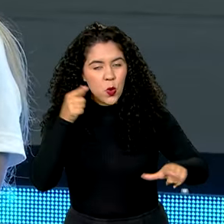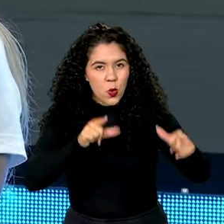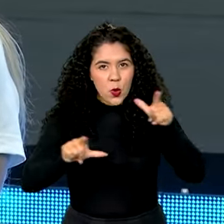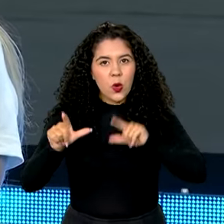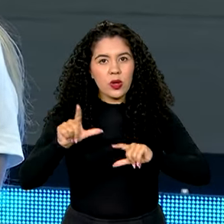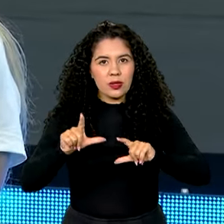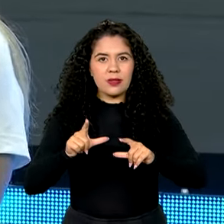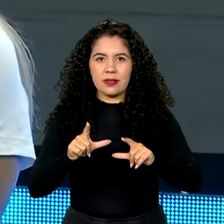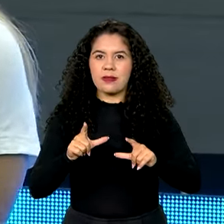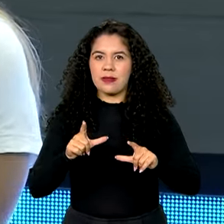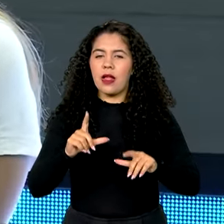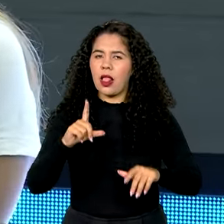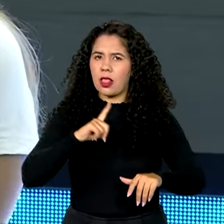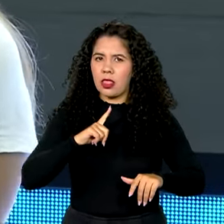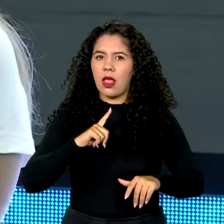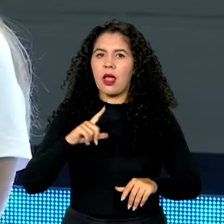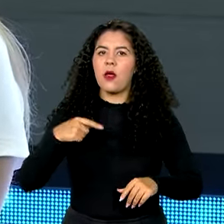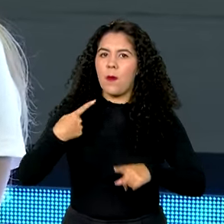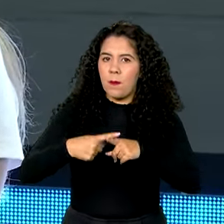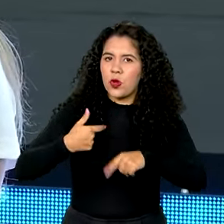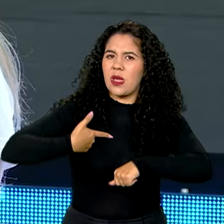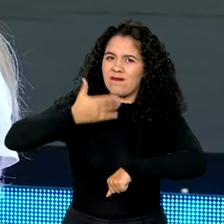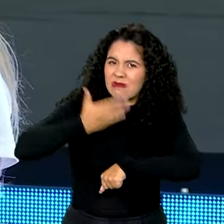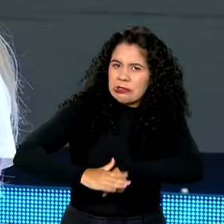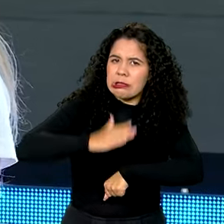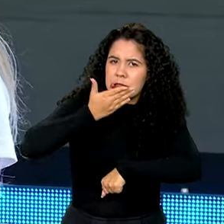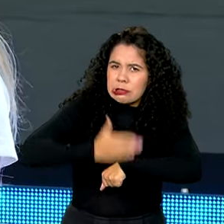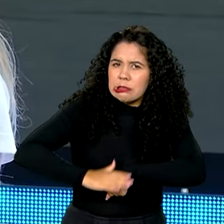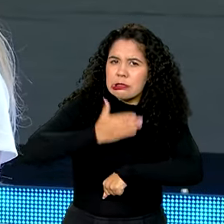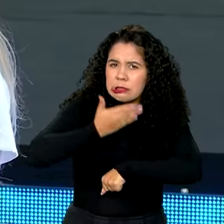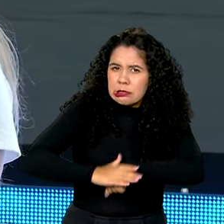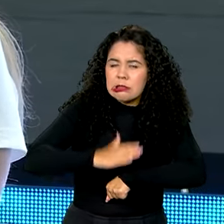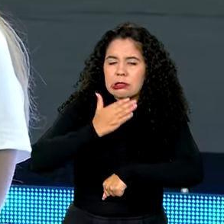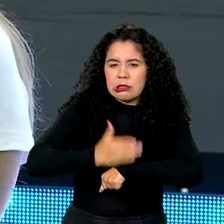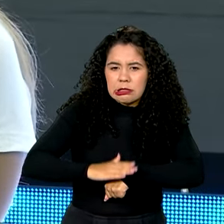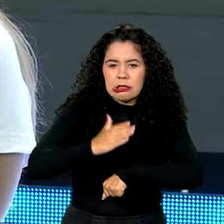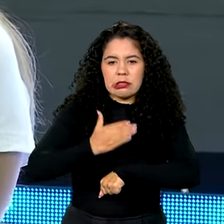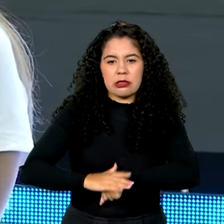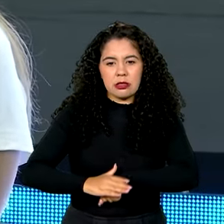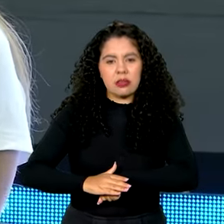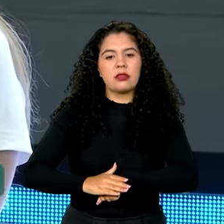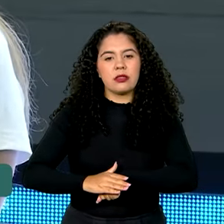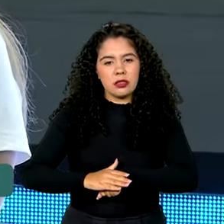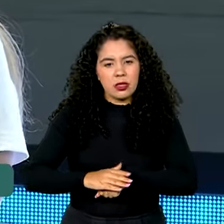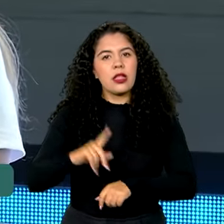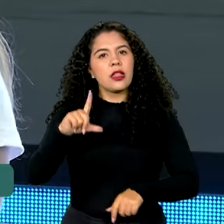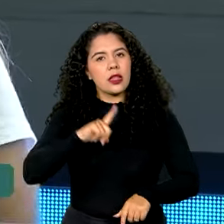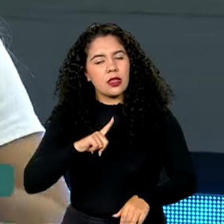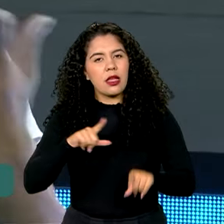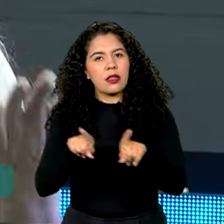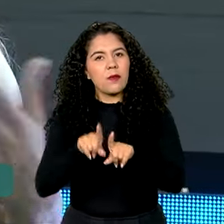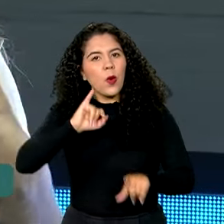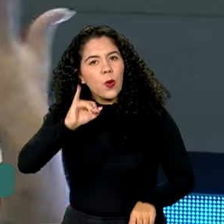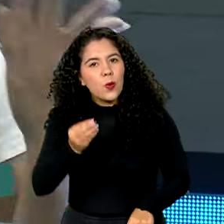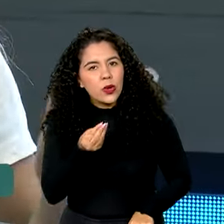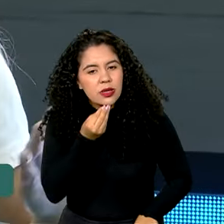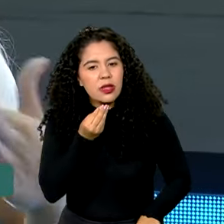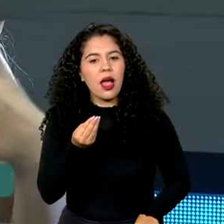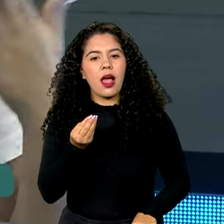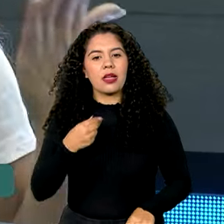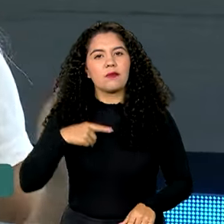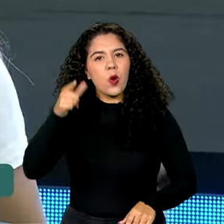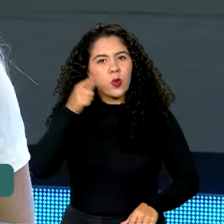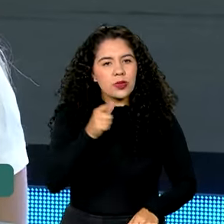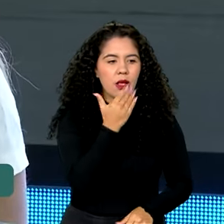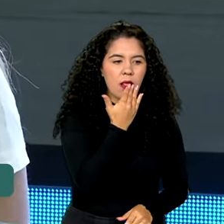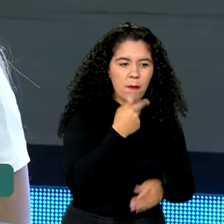muita diferença, porque eu treino na frente, da onde eu treino. Tenho a oportunidade, de, como eu falei, me alimentar,